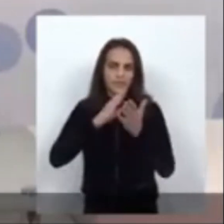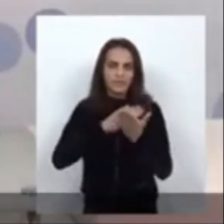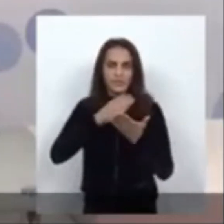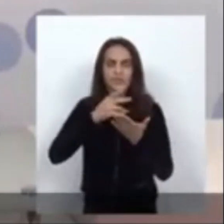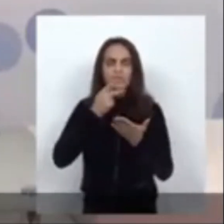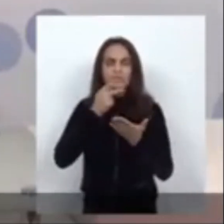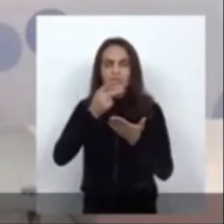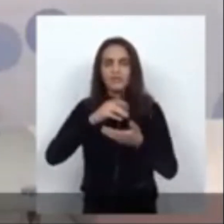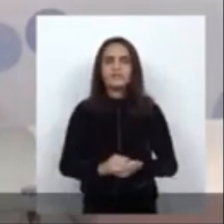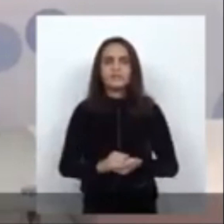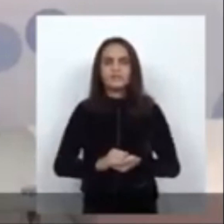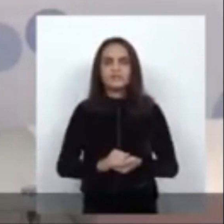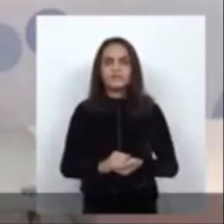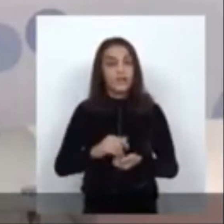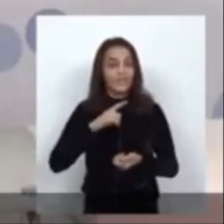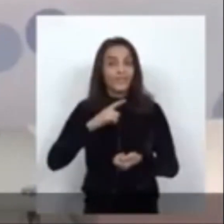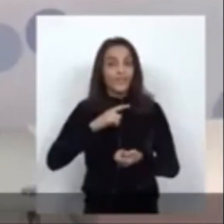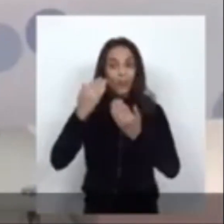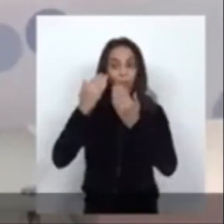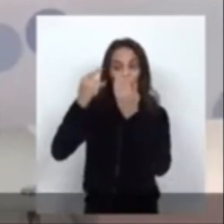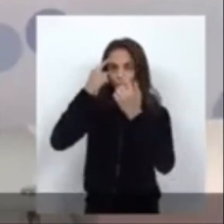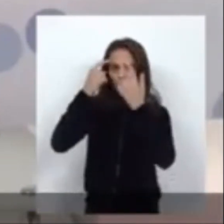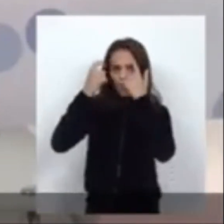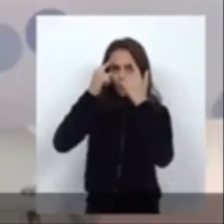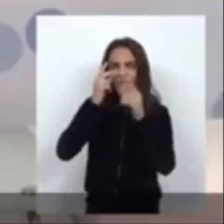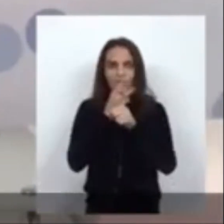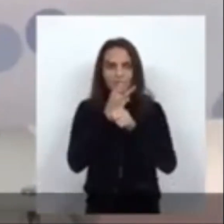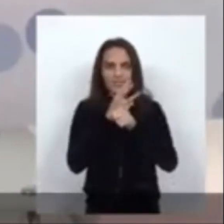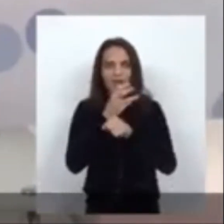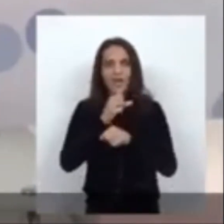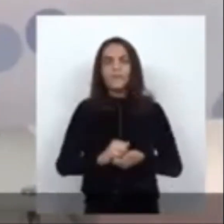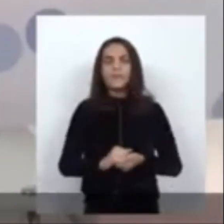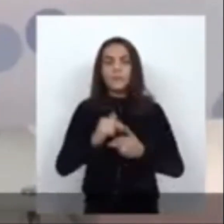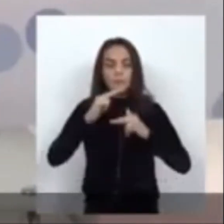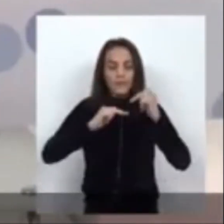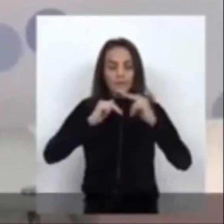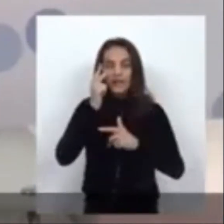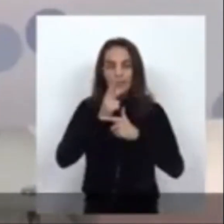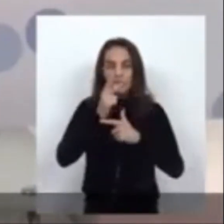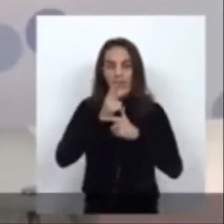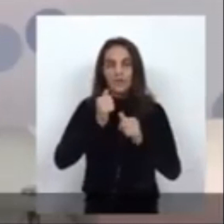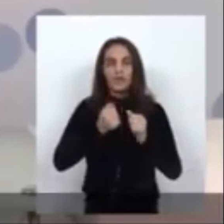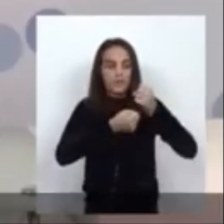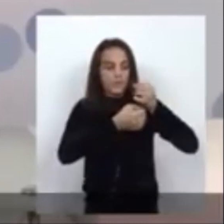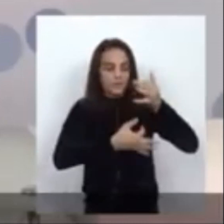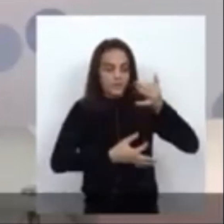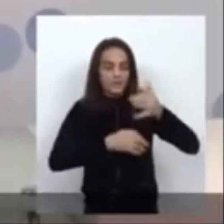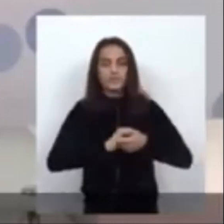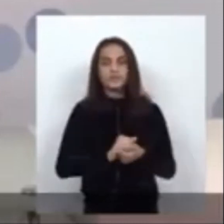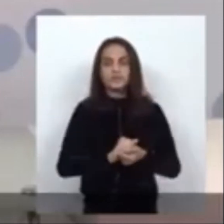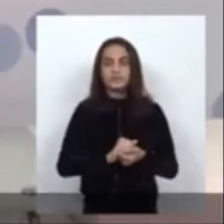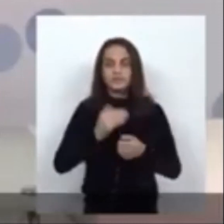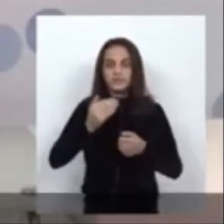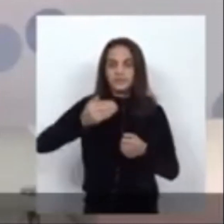fala, estão chegando aqui algumas dúvidas, né, via WhatsApp, sobre o material da live, sobre o chat. Então, durante